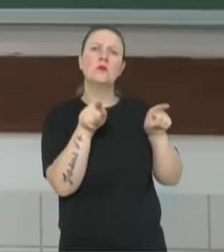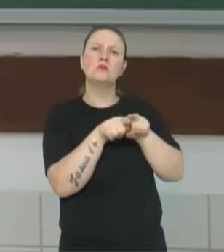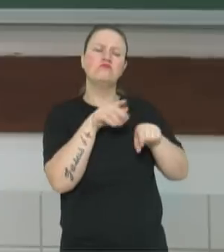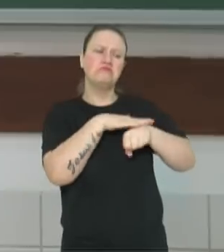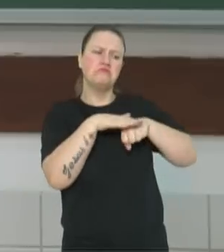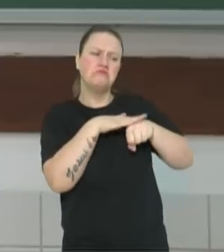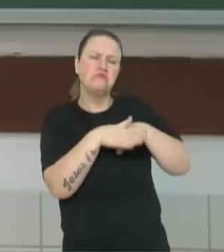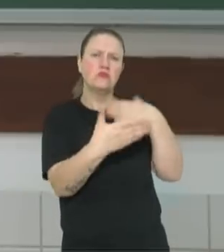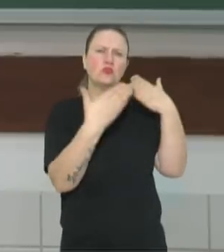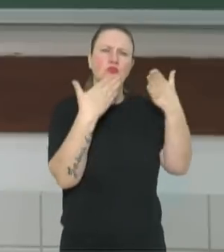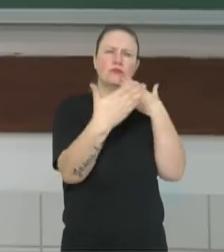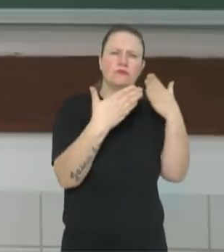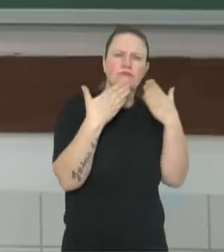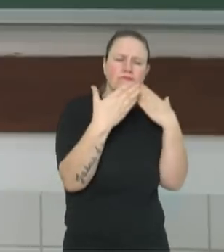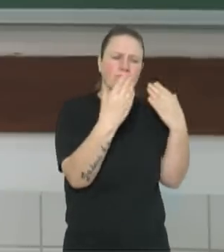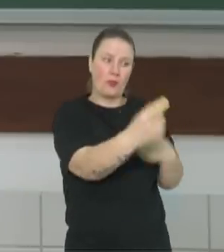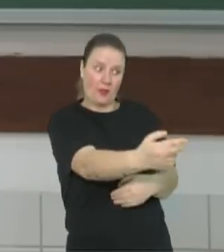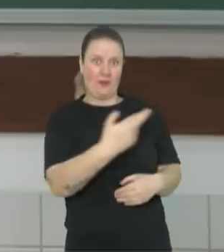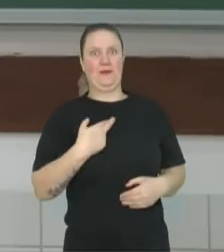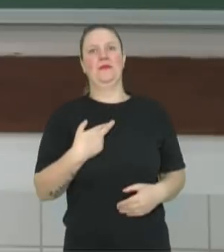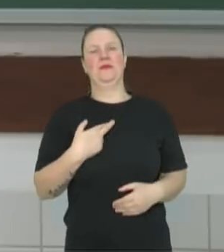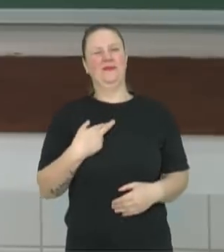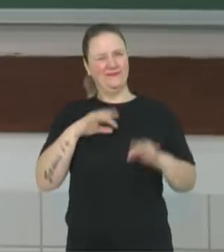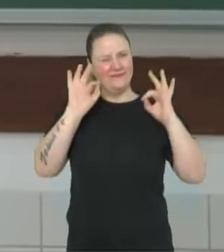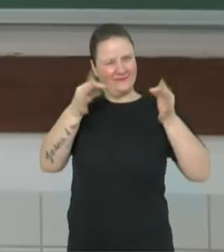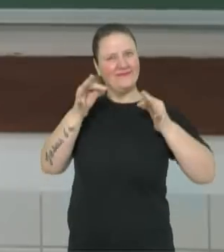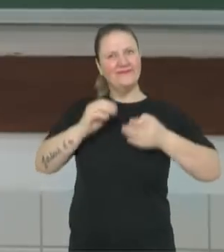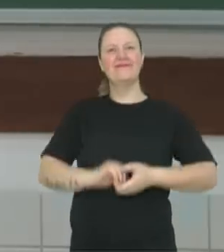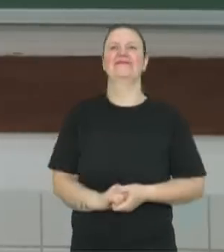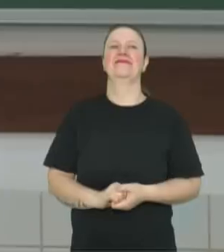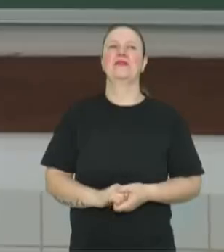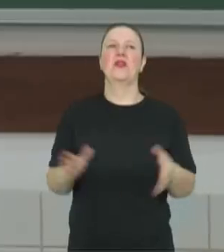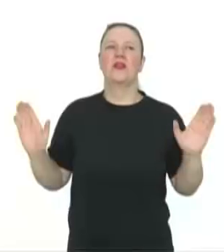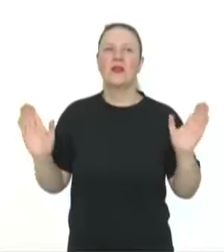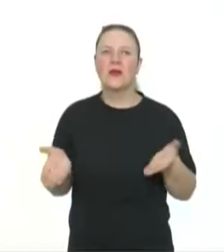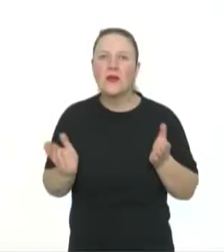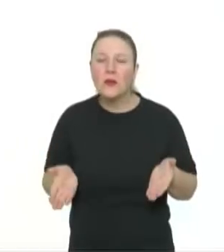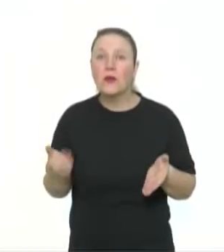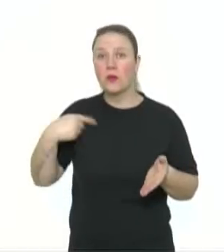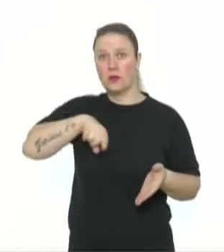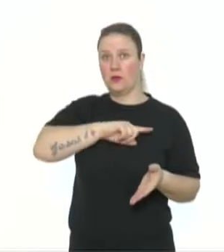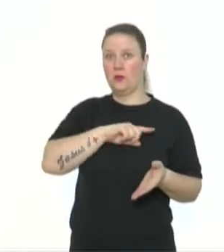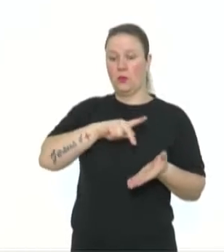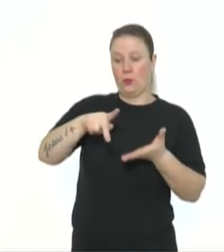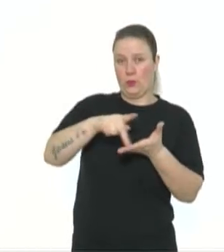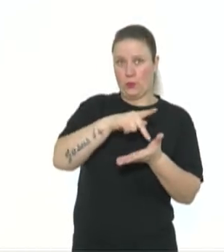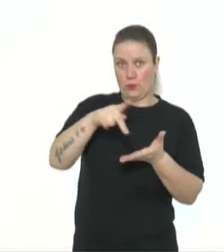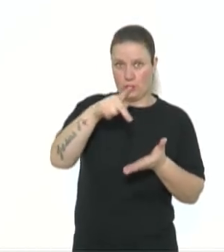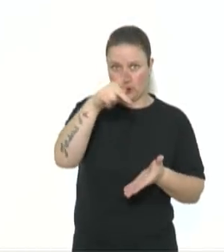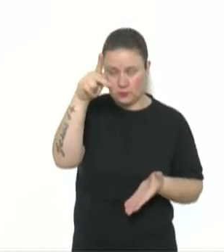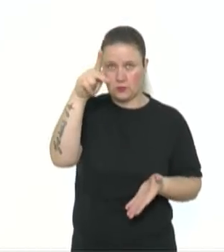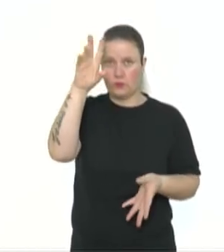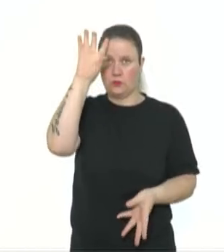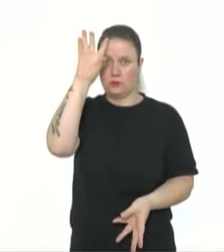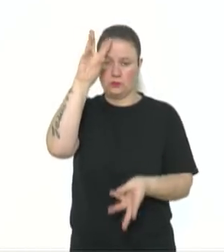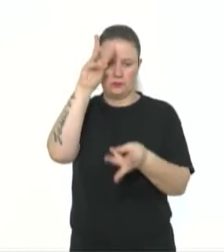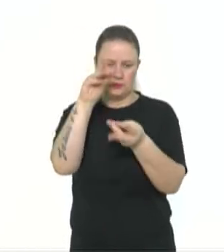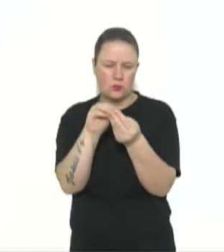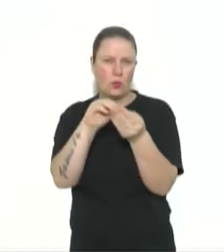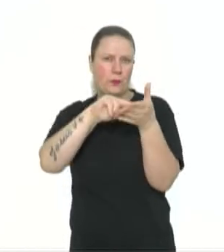conversa com ela vai te responder, certinho? Então, hoje nós vimos os poemas, falamos sobre o